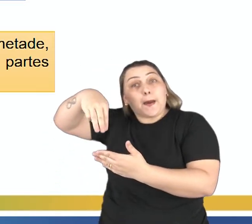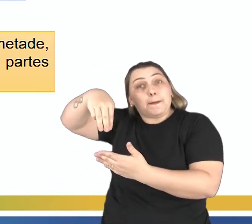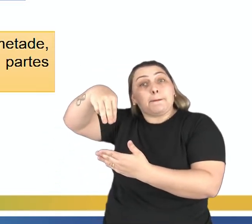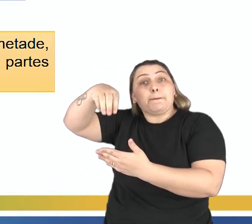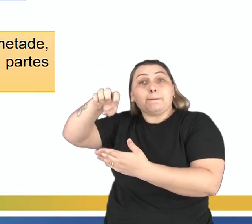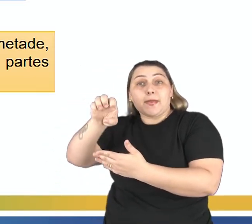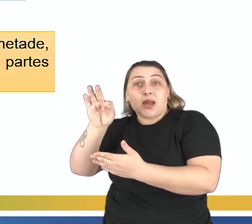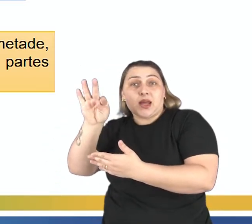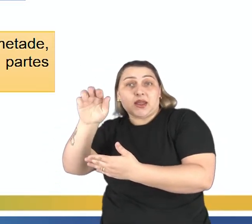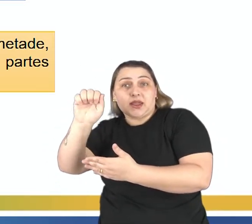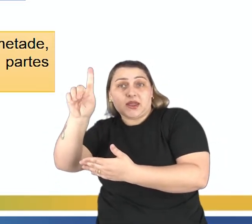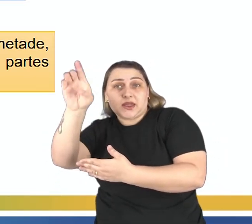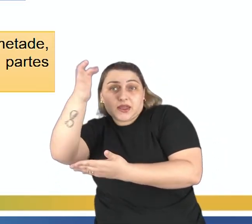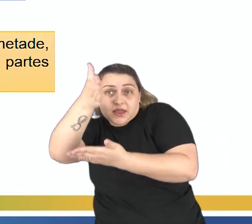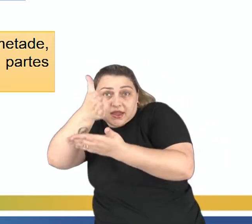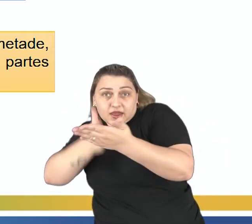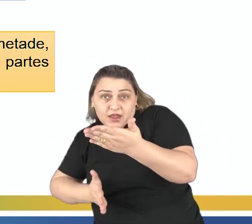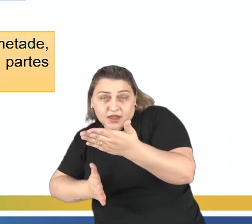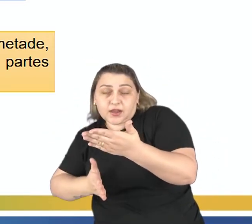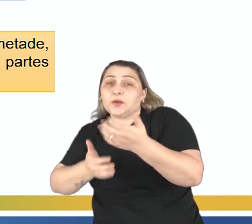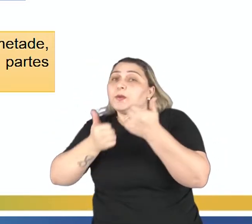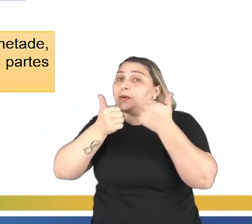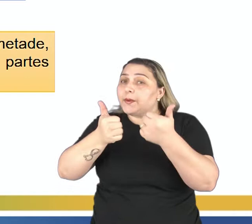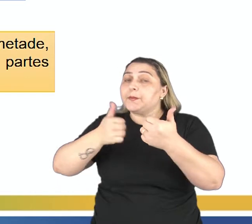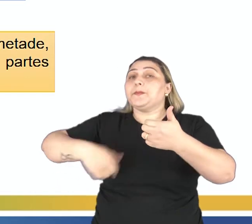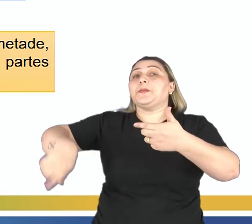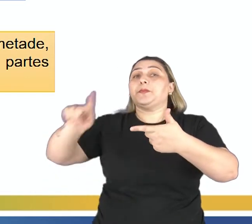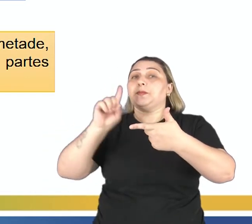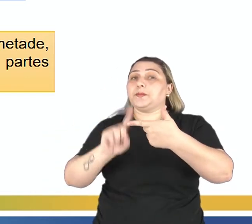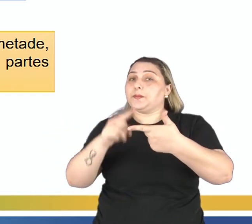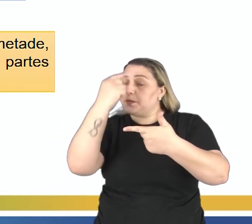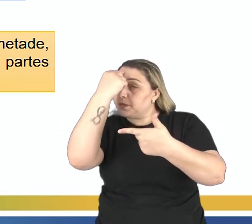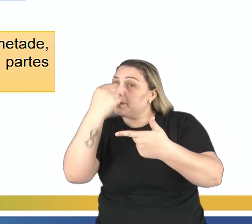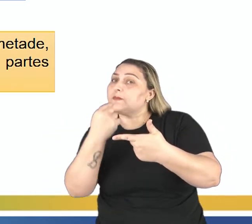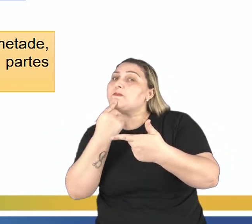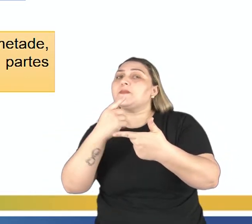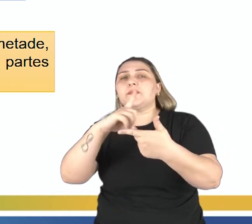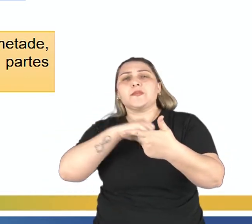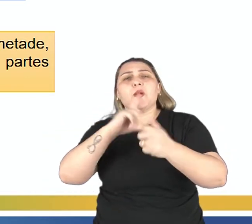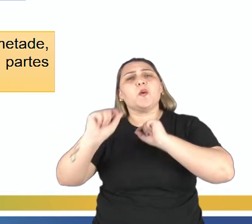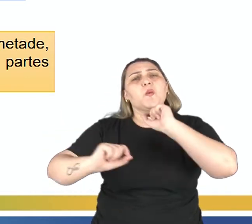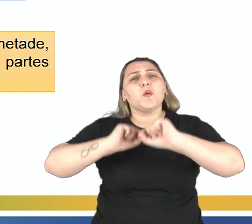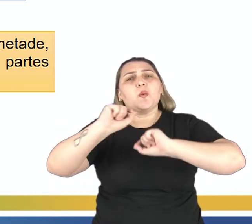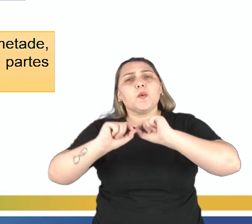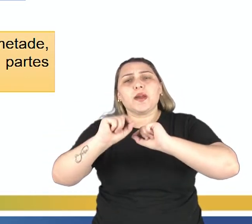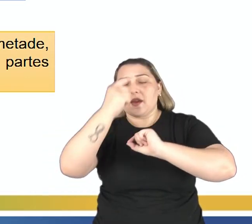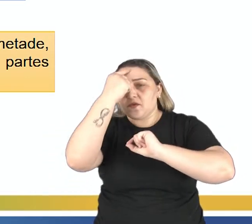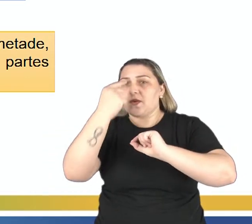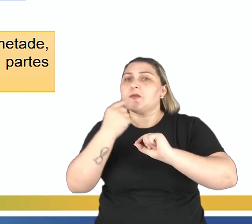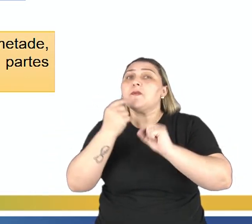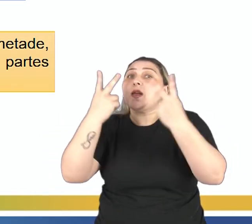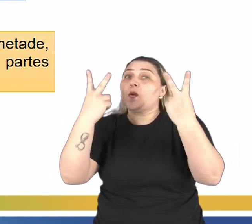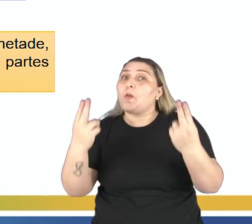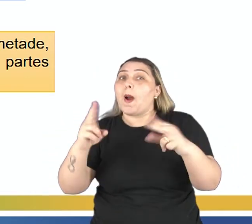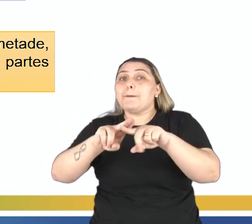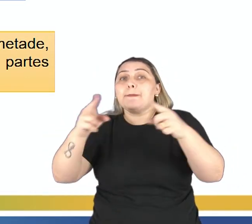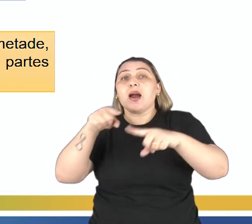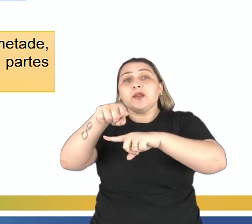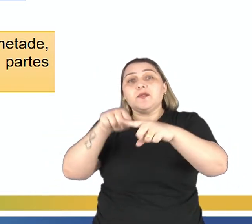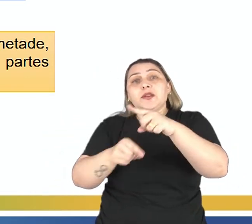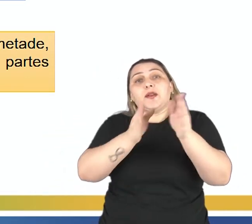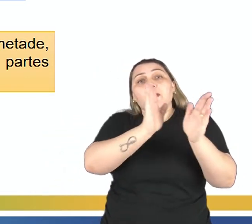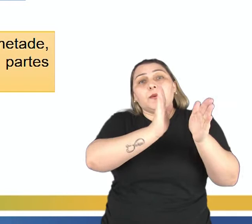metade da figura está pintada, ok? Agora na segunda imagem nós temos o quê? A figura do mesmo tamanho, só que dividida